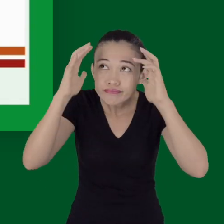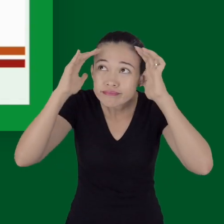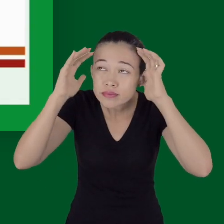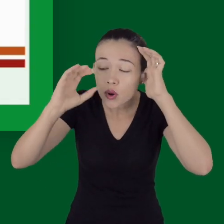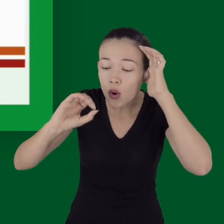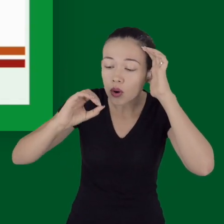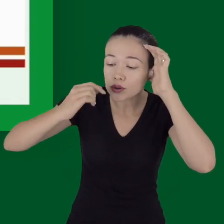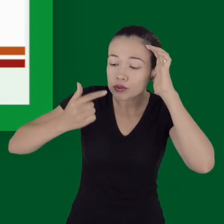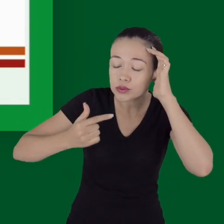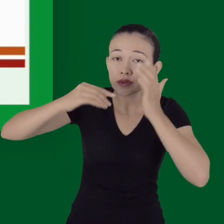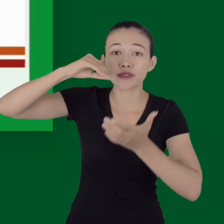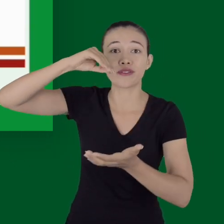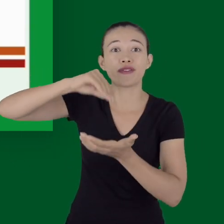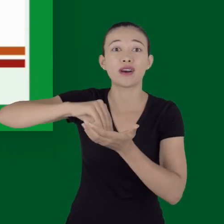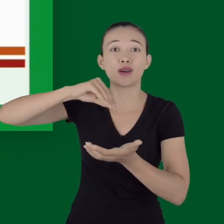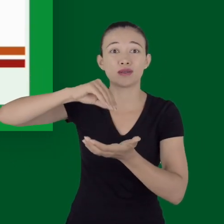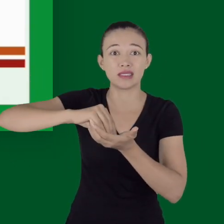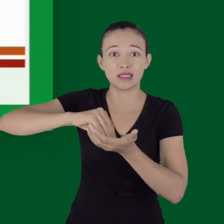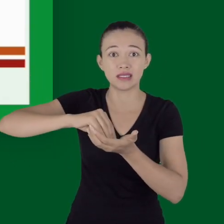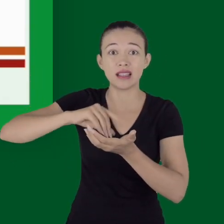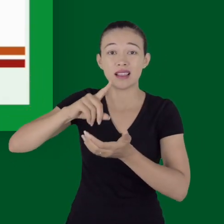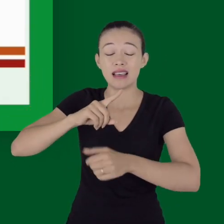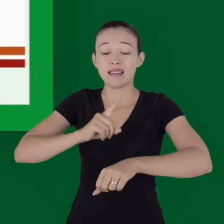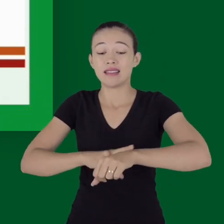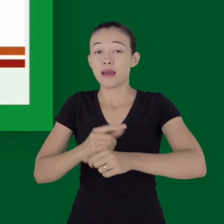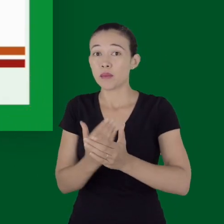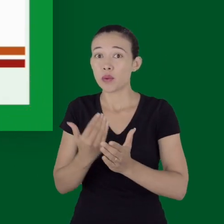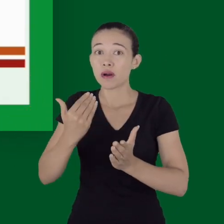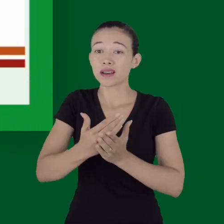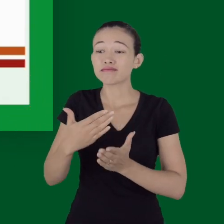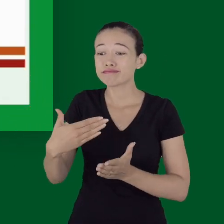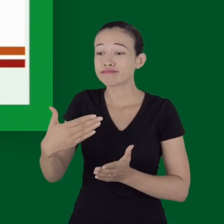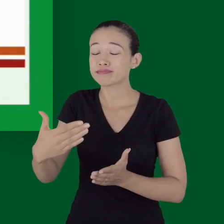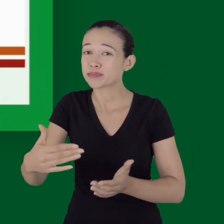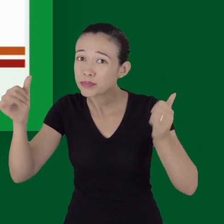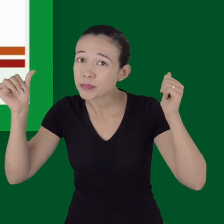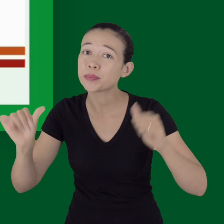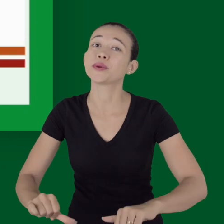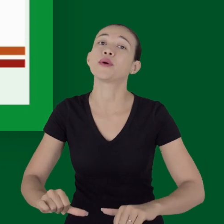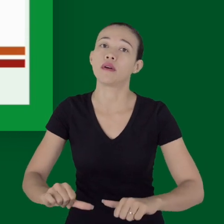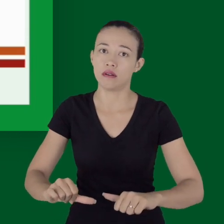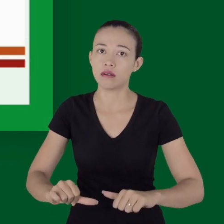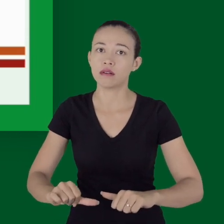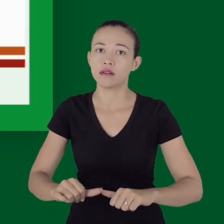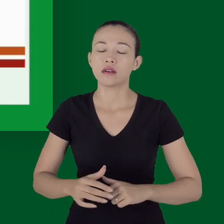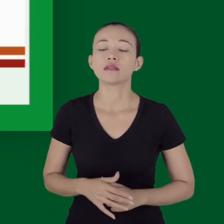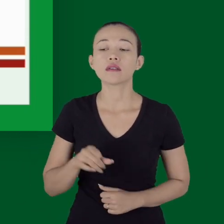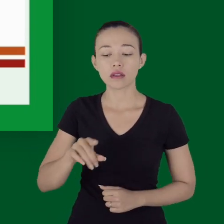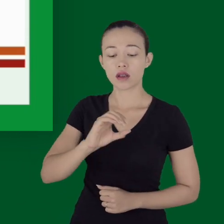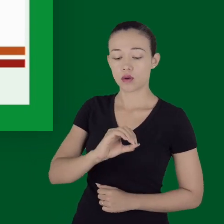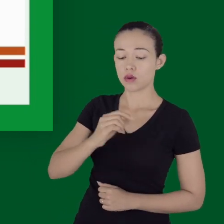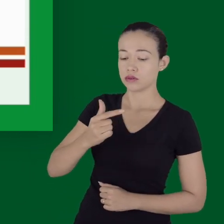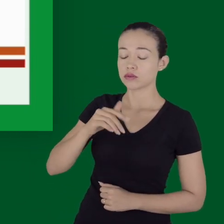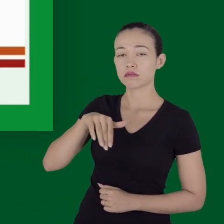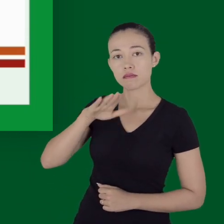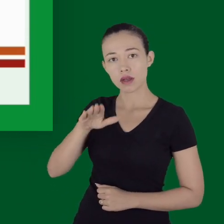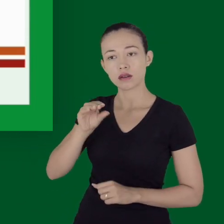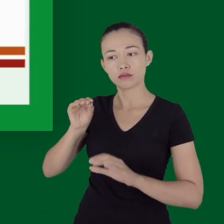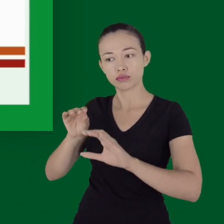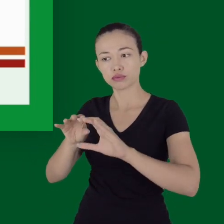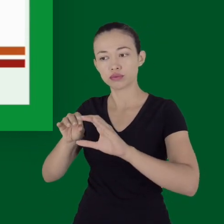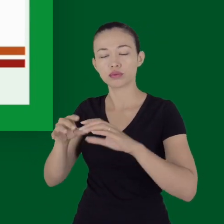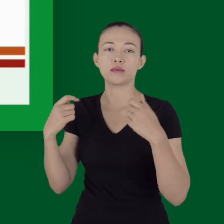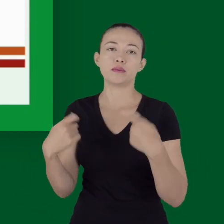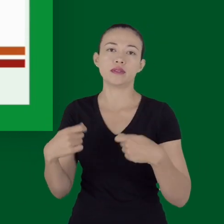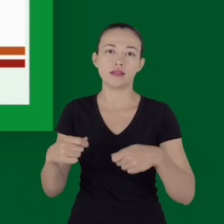cerebral dessa situação de hipóxia, né? Quanto mais tempo o cérebro permanecer em hipóxia, maiores são as sequelas, né? E